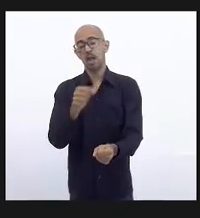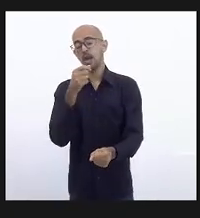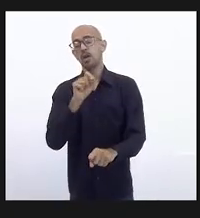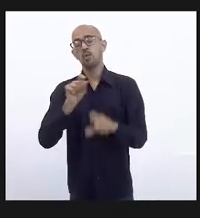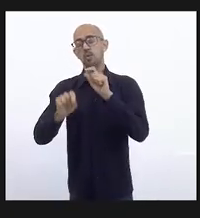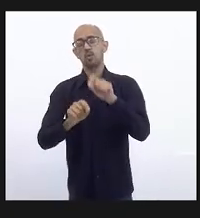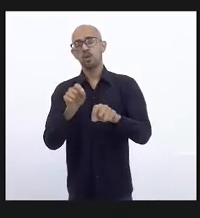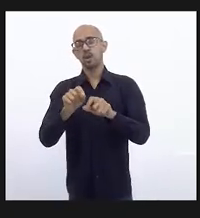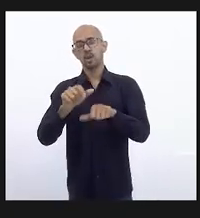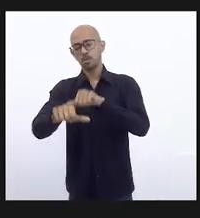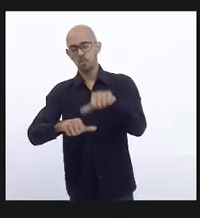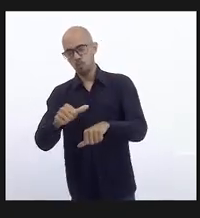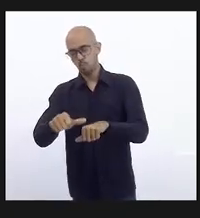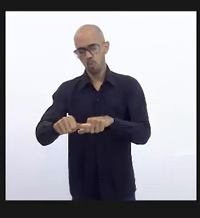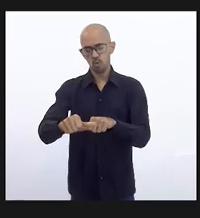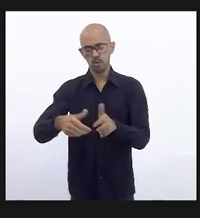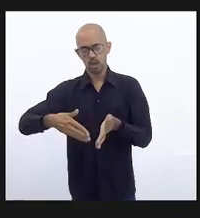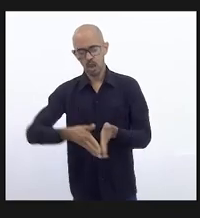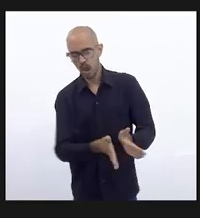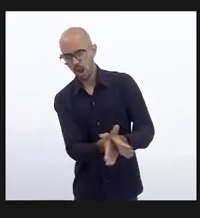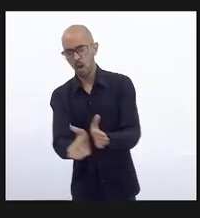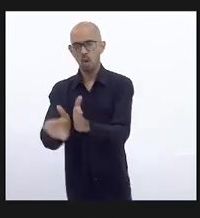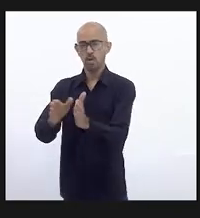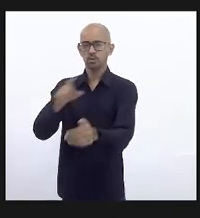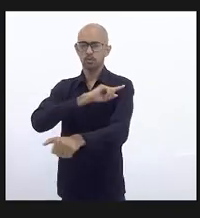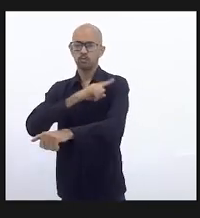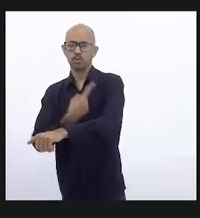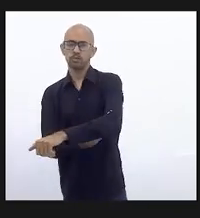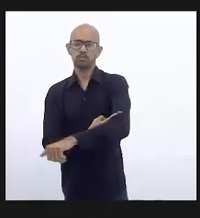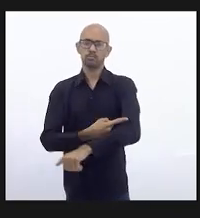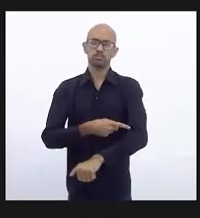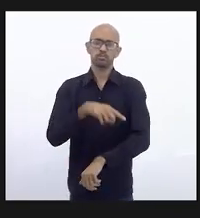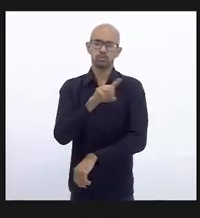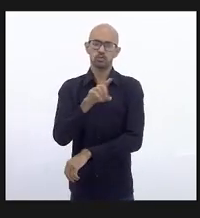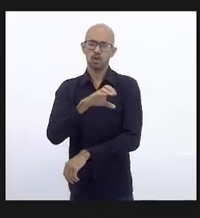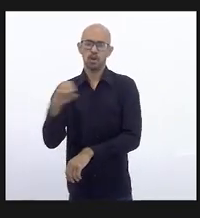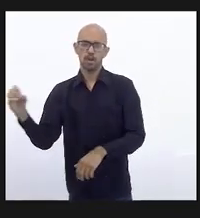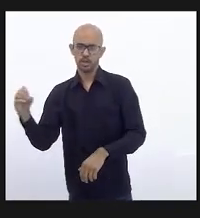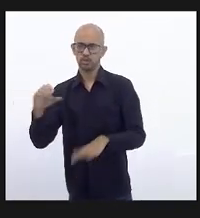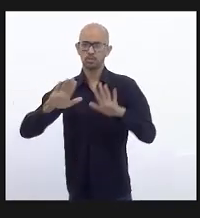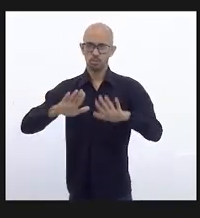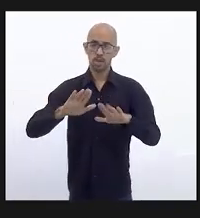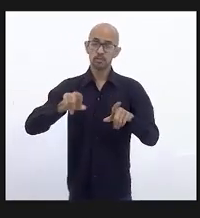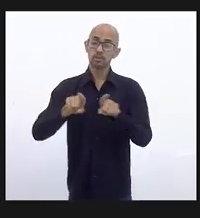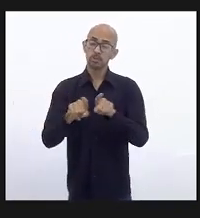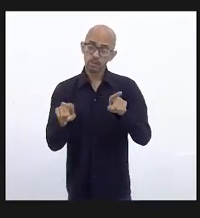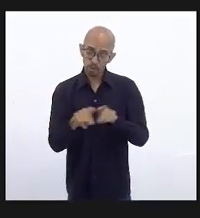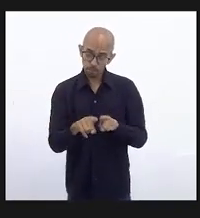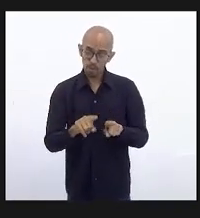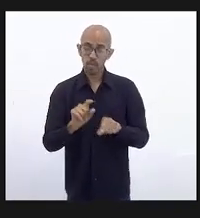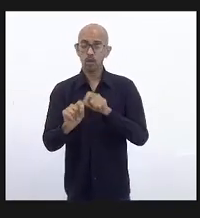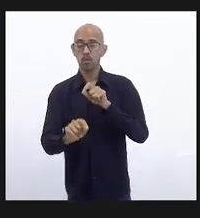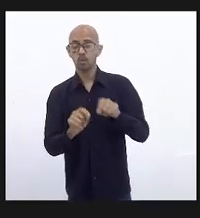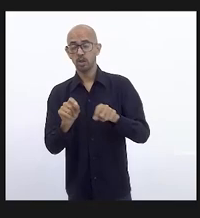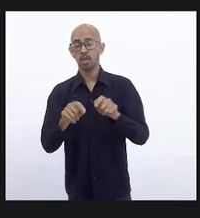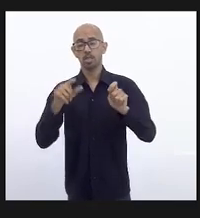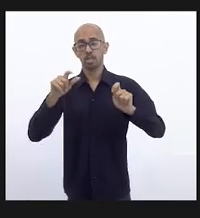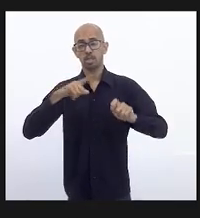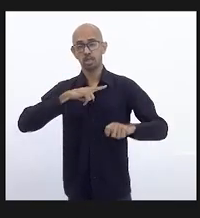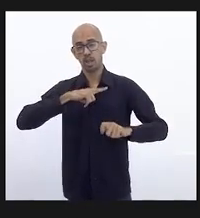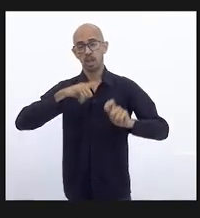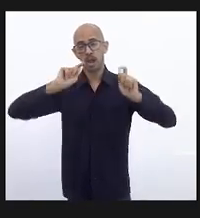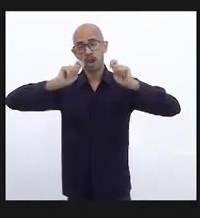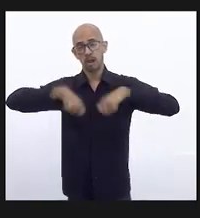muda a rota do fortalecimento do ensino superior na Zona Oeste, mas que, por outro lado, tem muito potencial